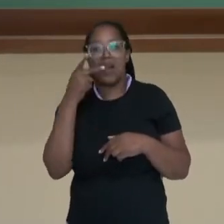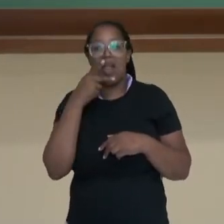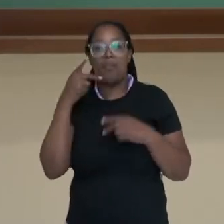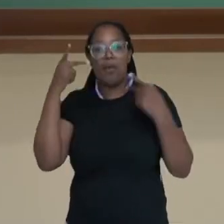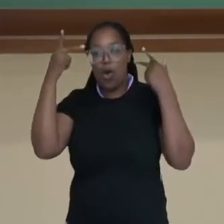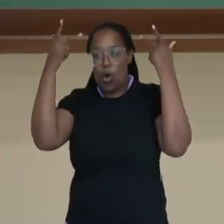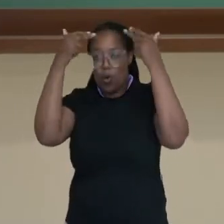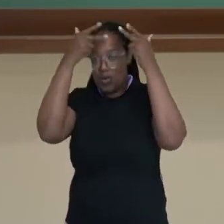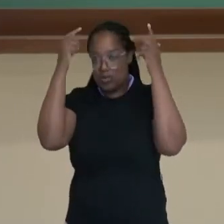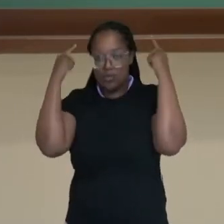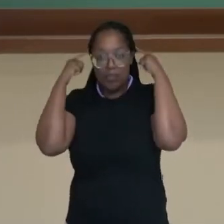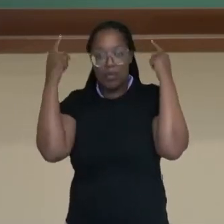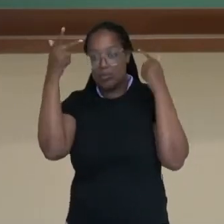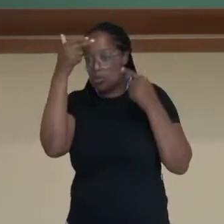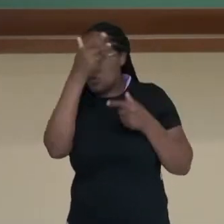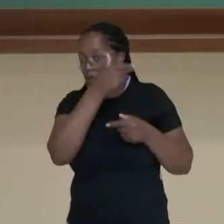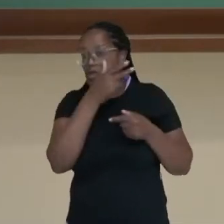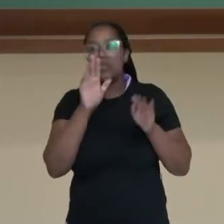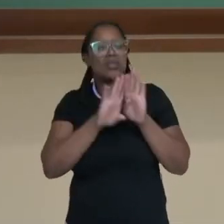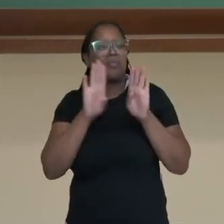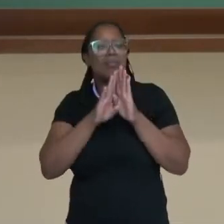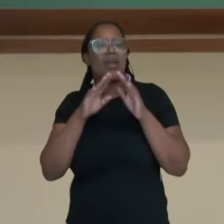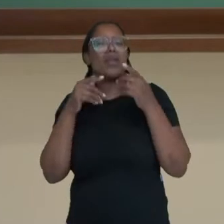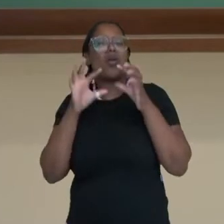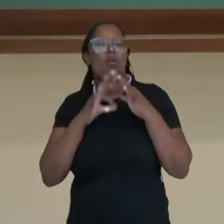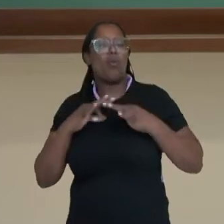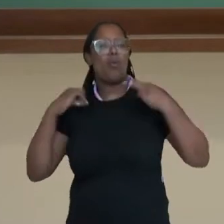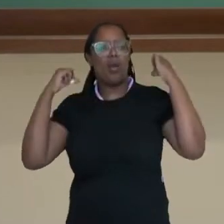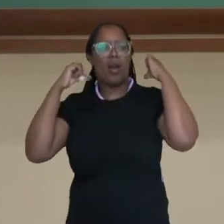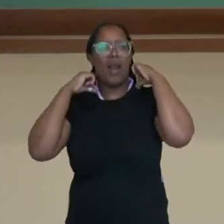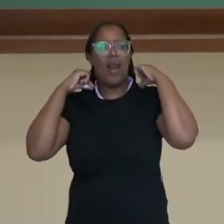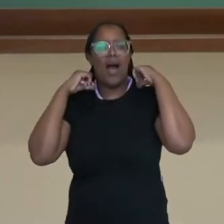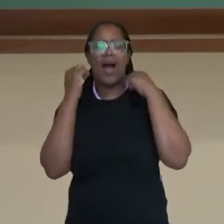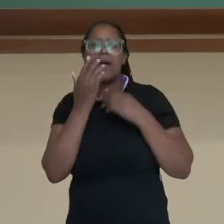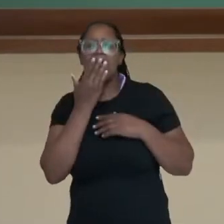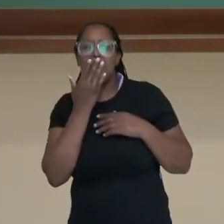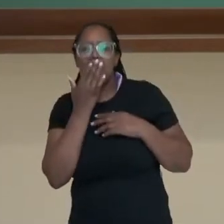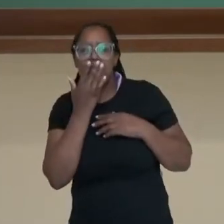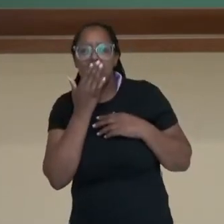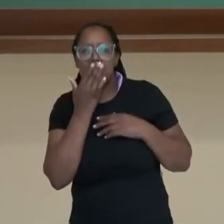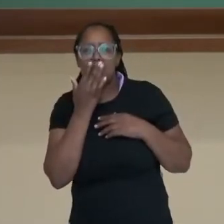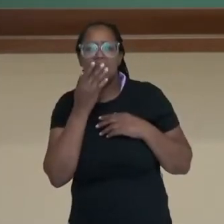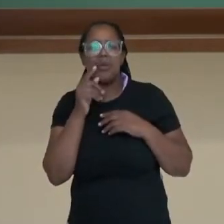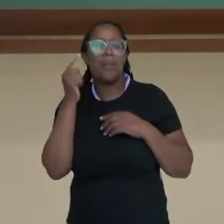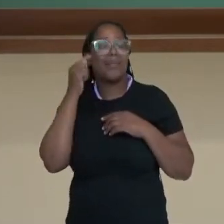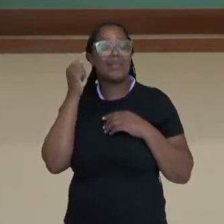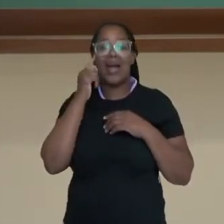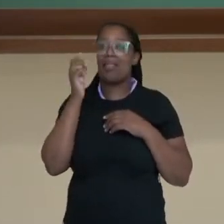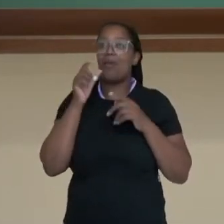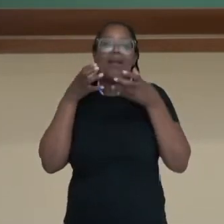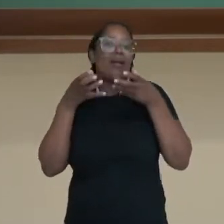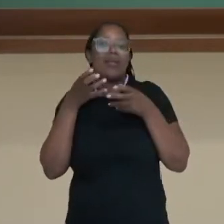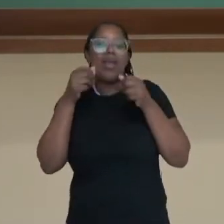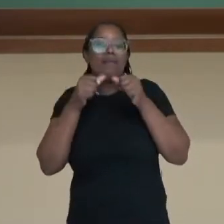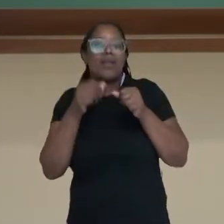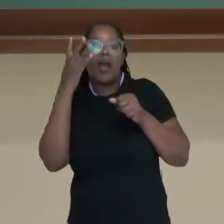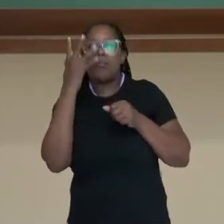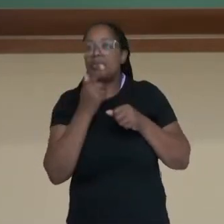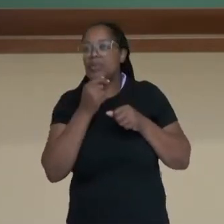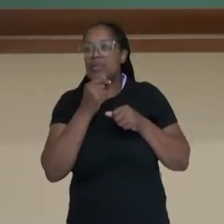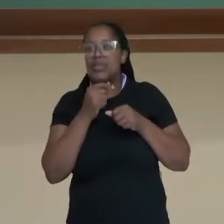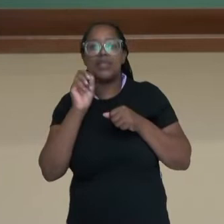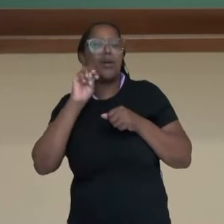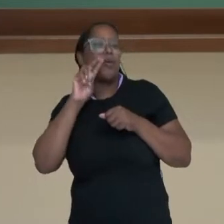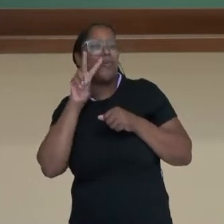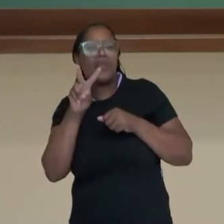os adereços ao qual ela está usando, não é só uma questão de, eu vou ficar bonito, né, está bonito, olha